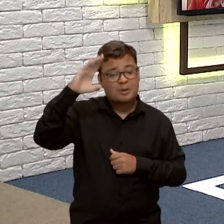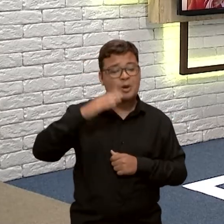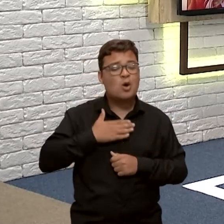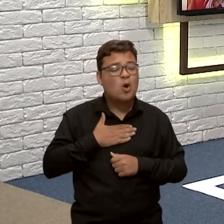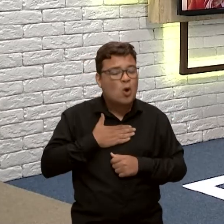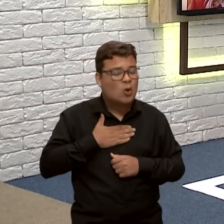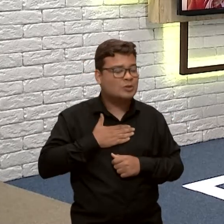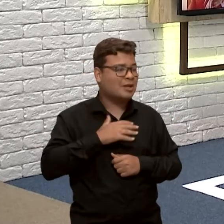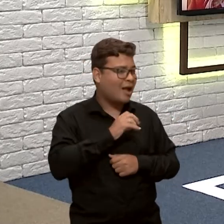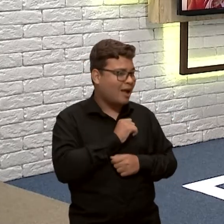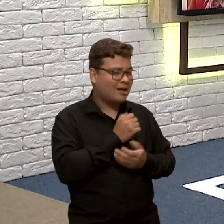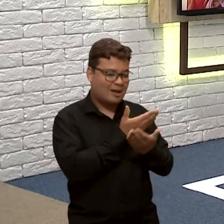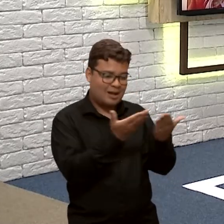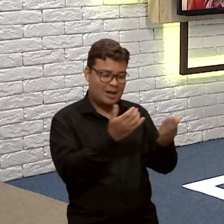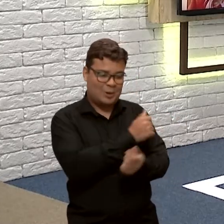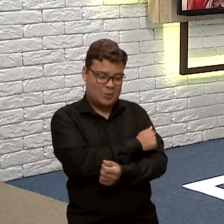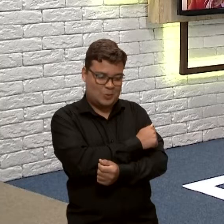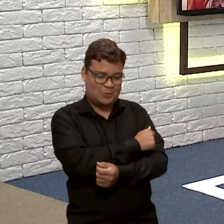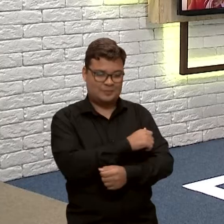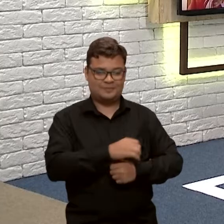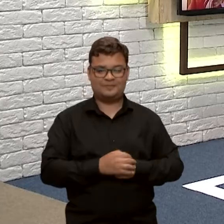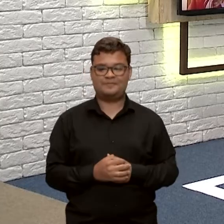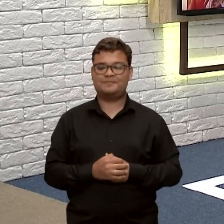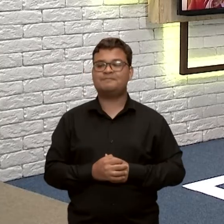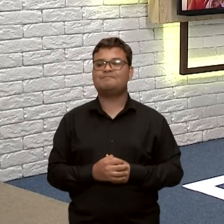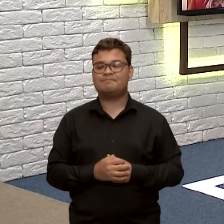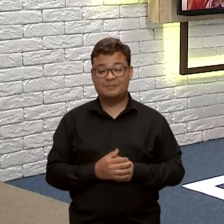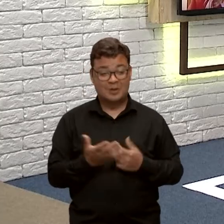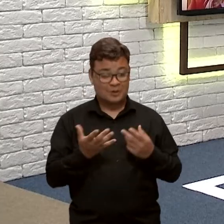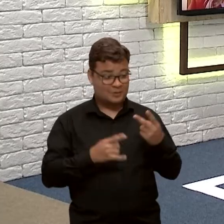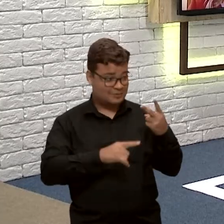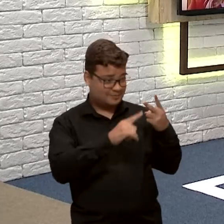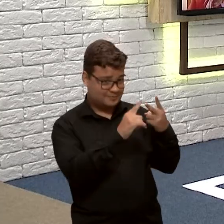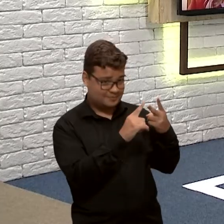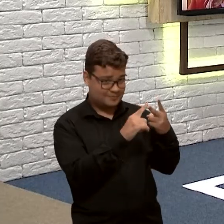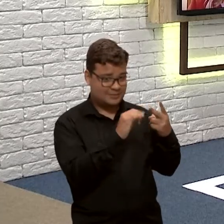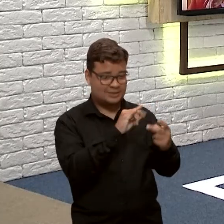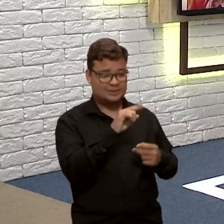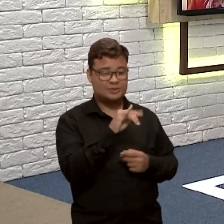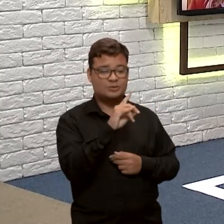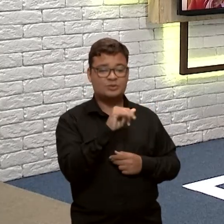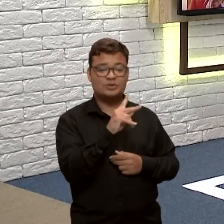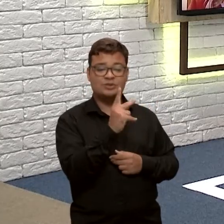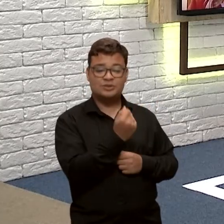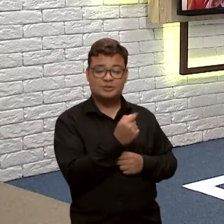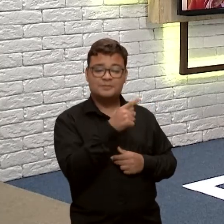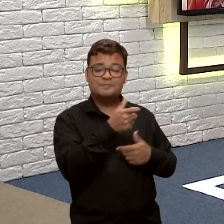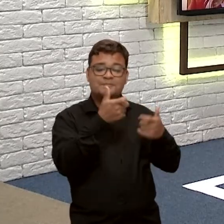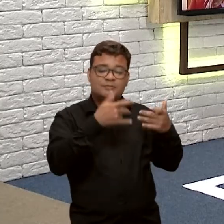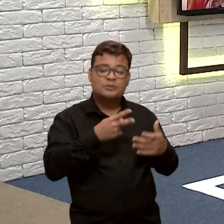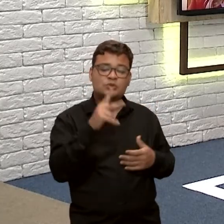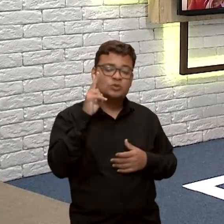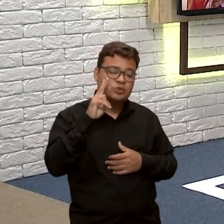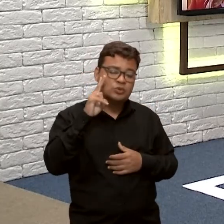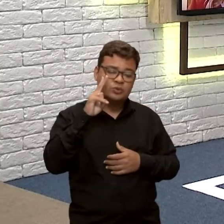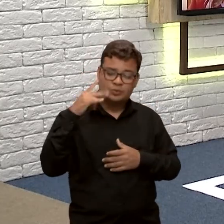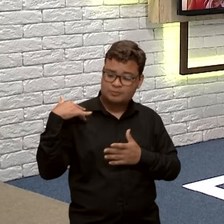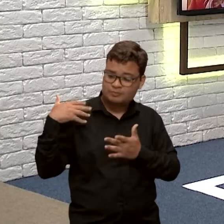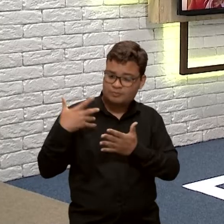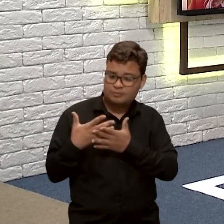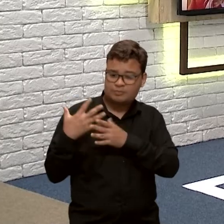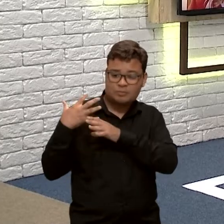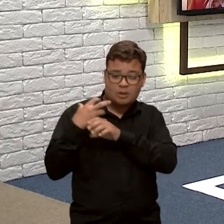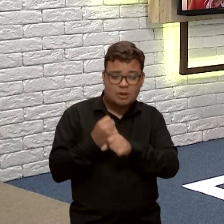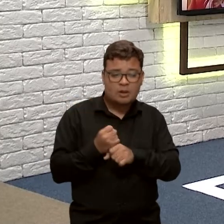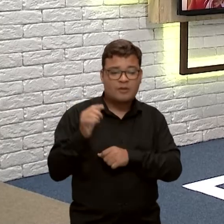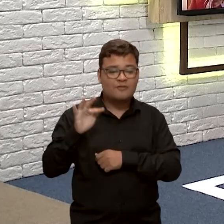muito deles. Bom, agora eu vou passar a palavra para a Isildinha, para a gente encerrar. Isildinha, conta um pouquinho também da sua história com a